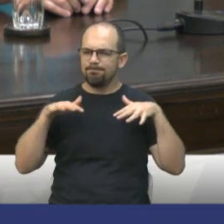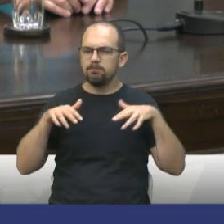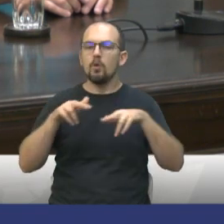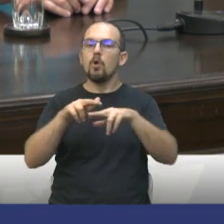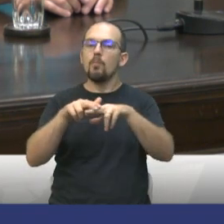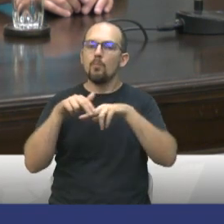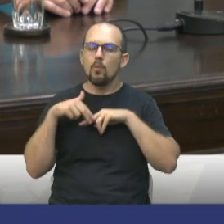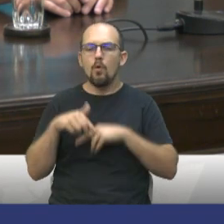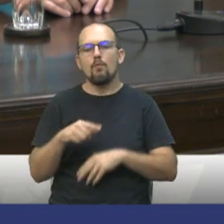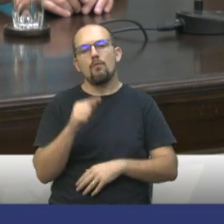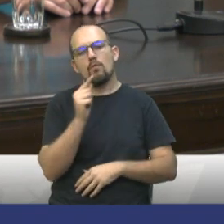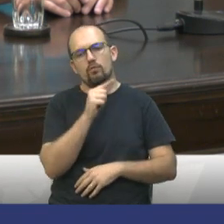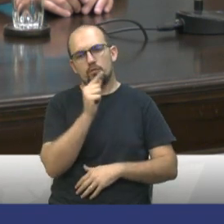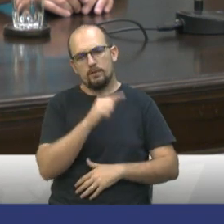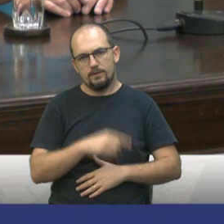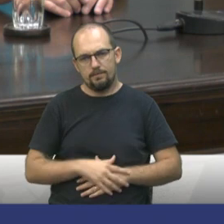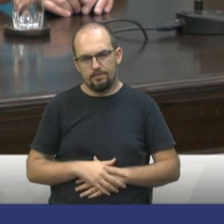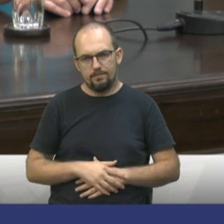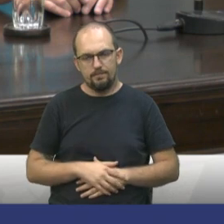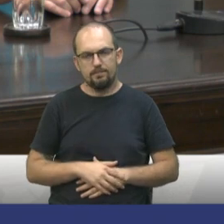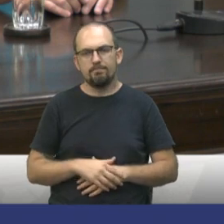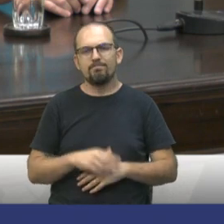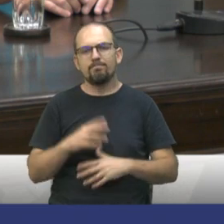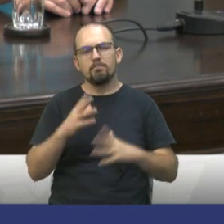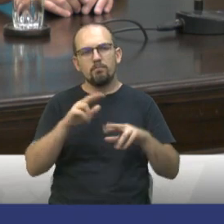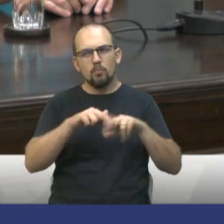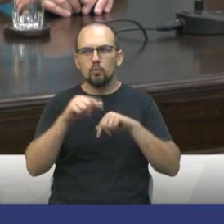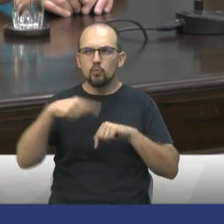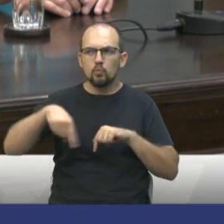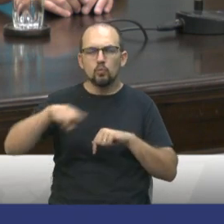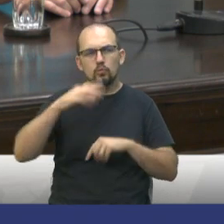você e pela gratidão de você,